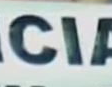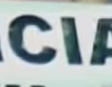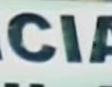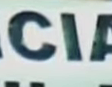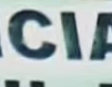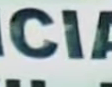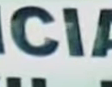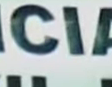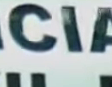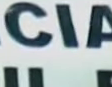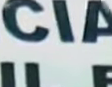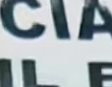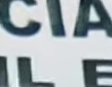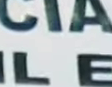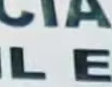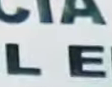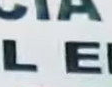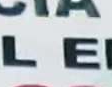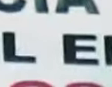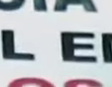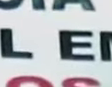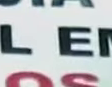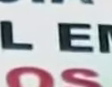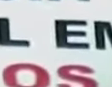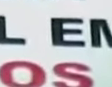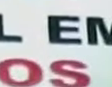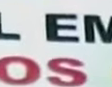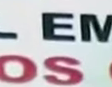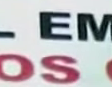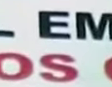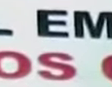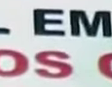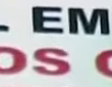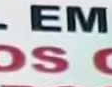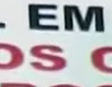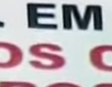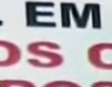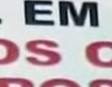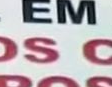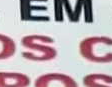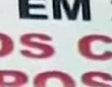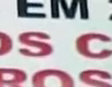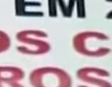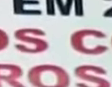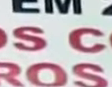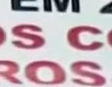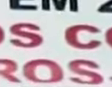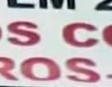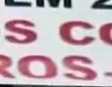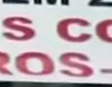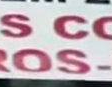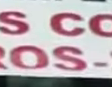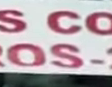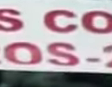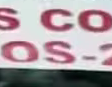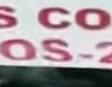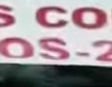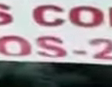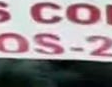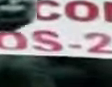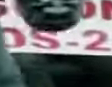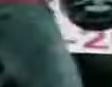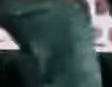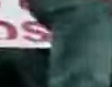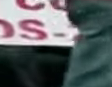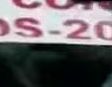sendo feita outra obra no local onde seria a unidade de pronto atendimento de Manacapuru. Portanto, é